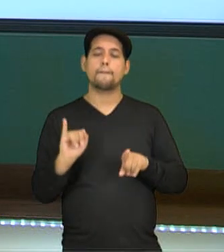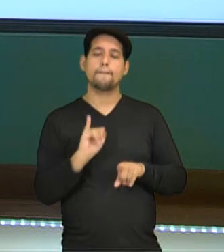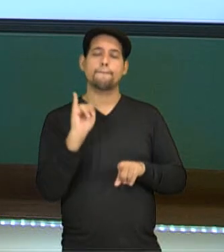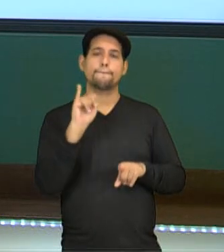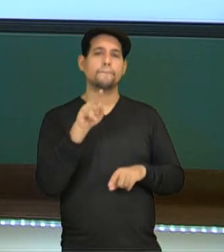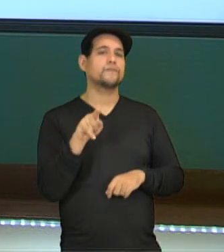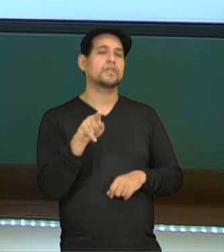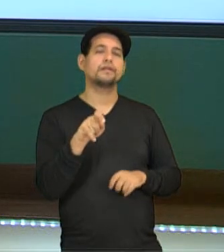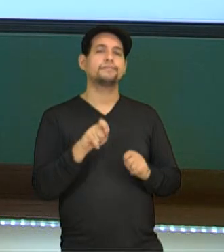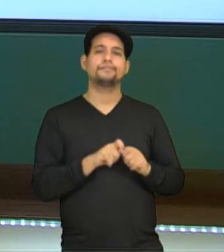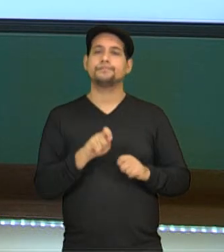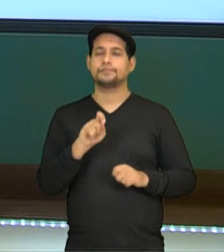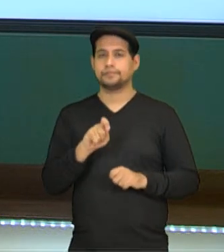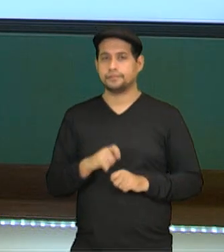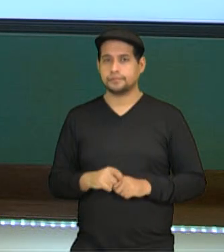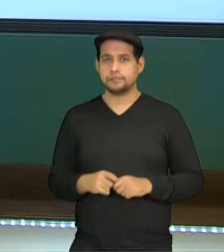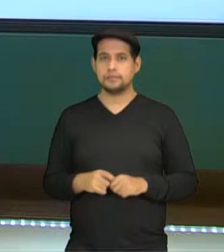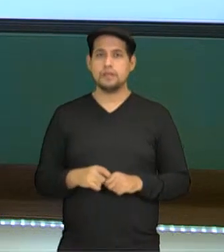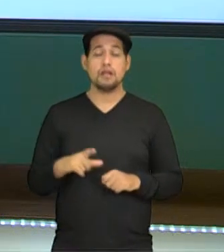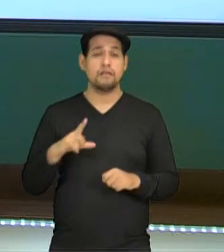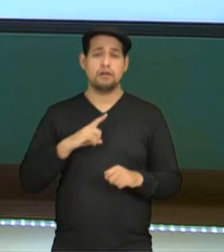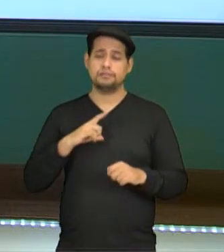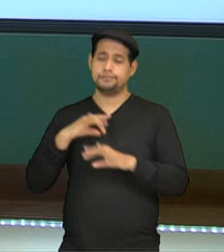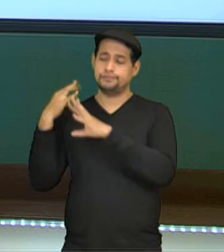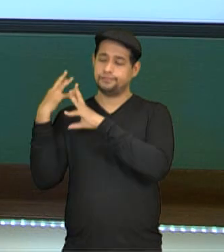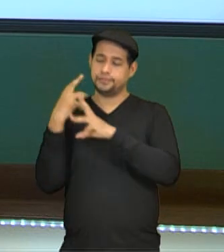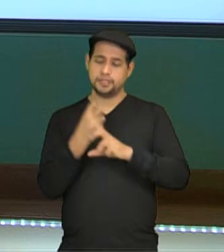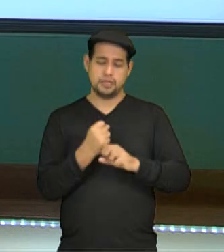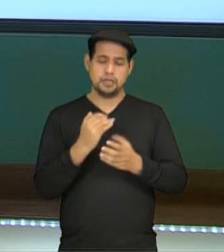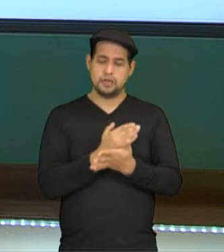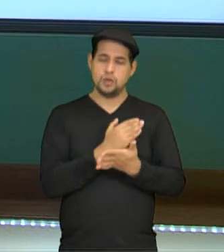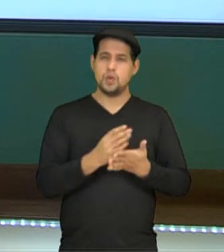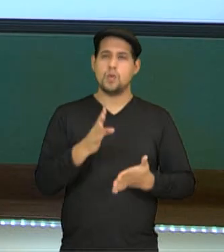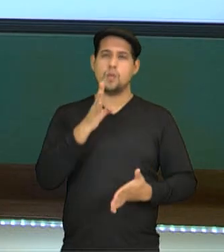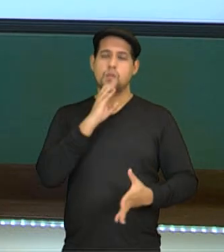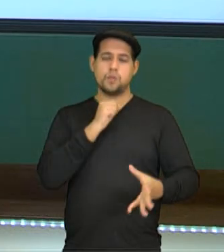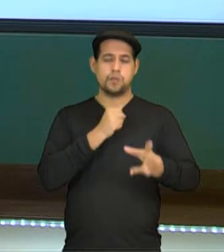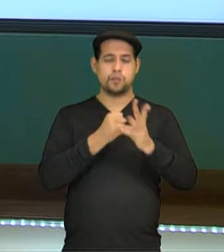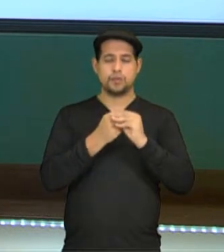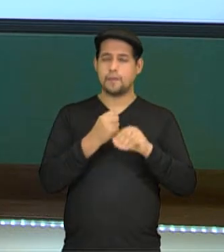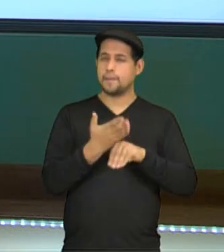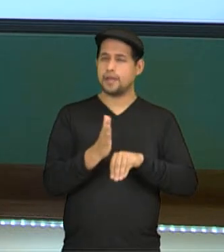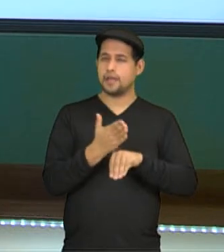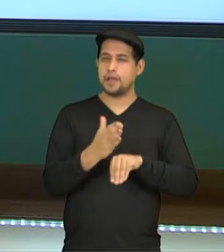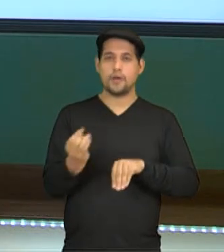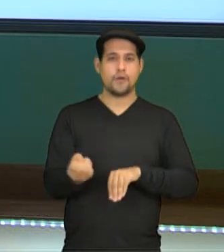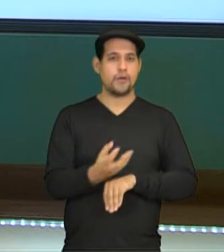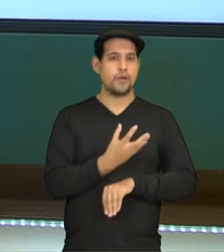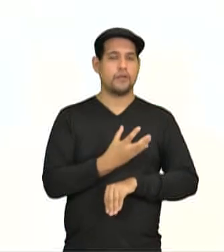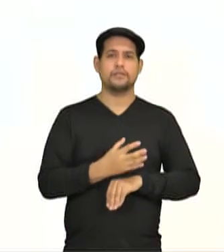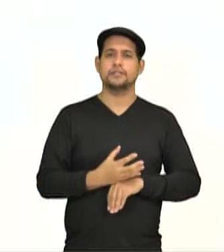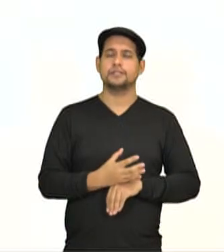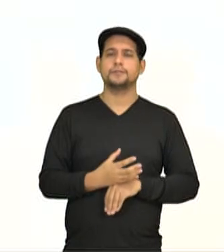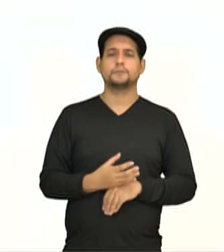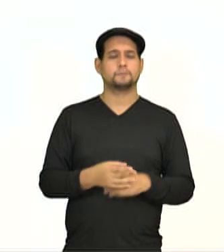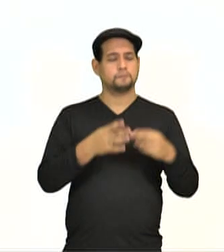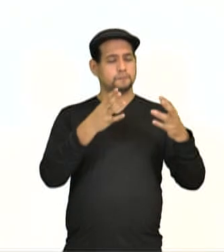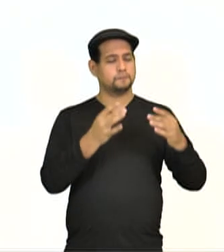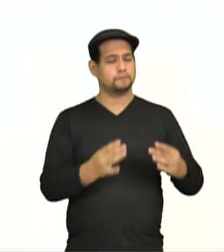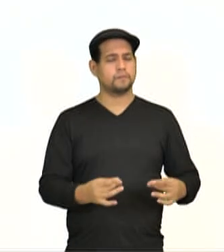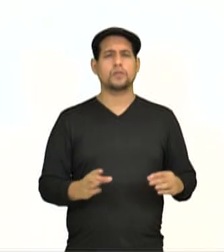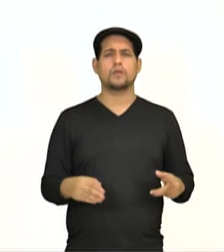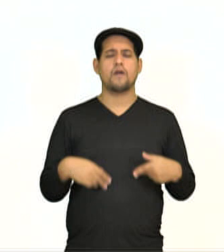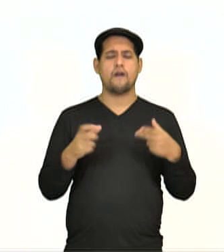onde você vai resgatar alguns conhecimentos e praticar novos. Determine a